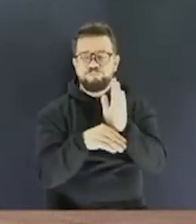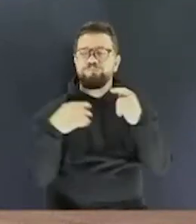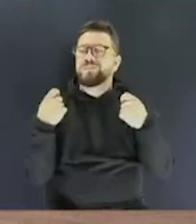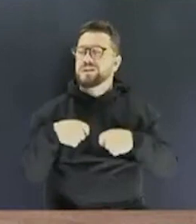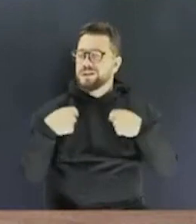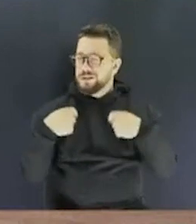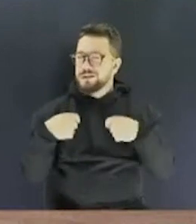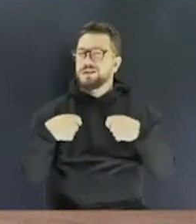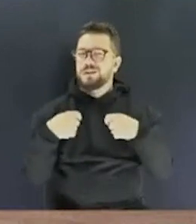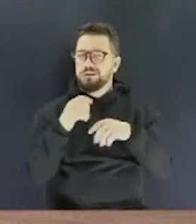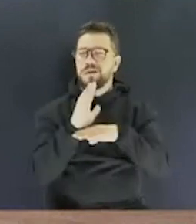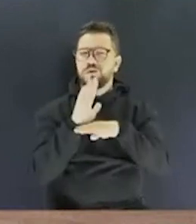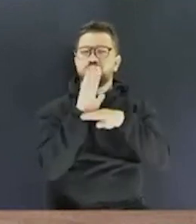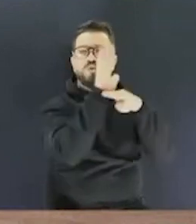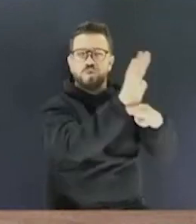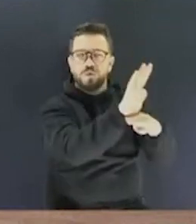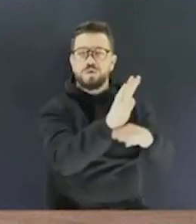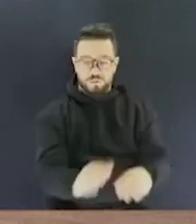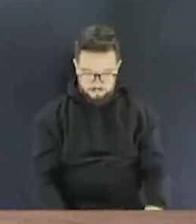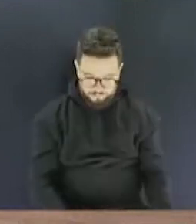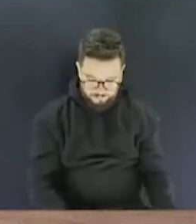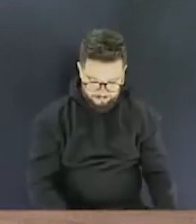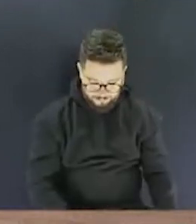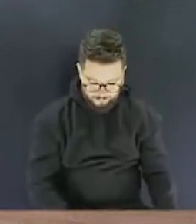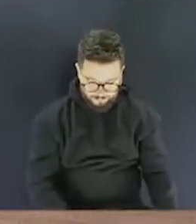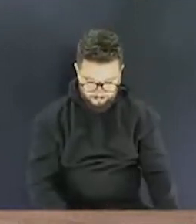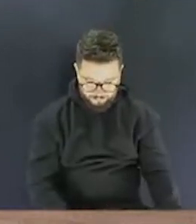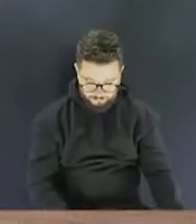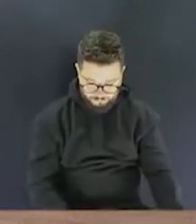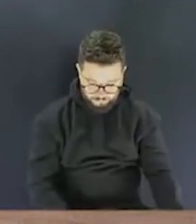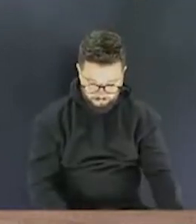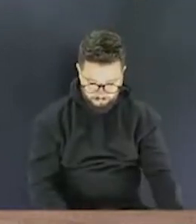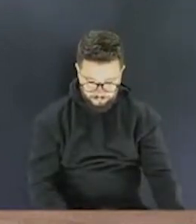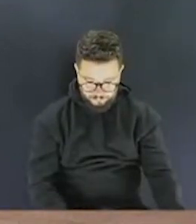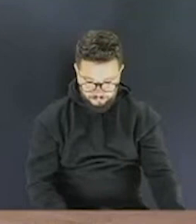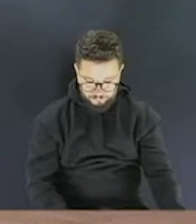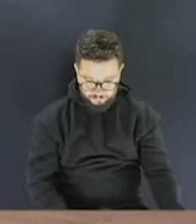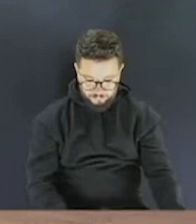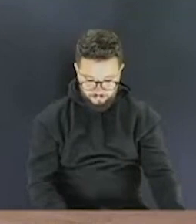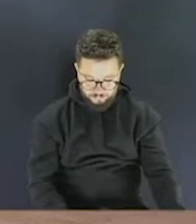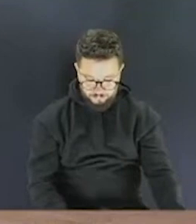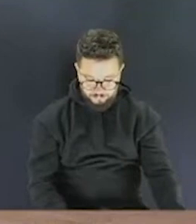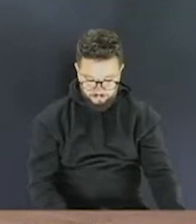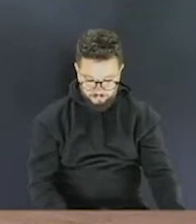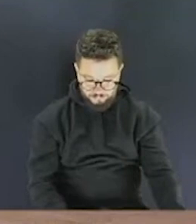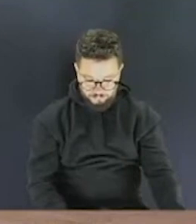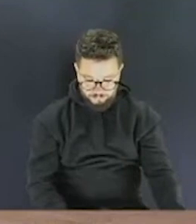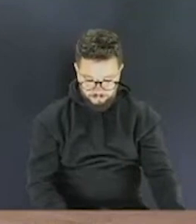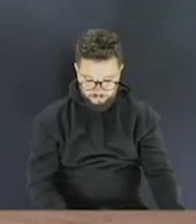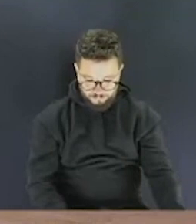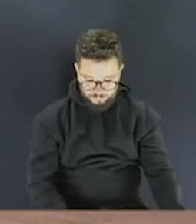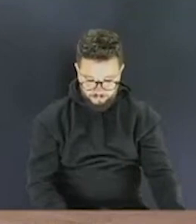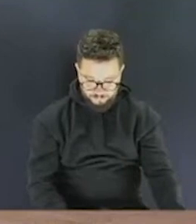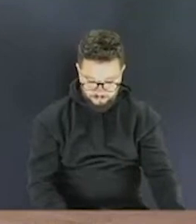ajuda. Muitos recebendo PIX, a gente já fez diversas ajudas, mas assim que a gente possa, de alguma